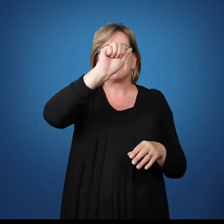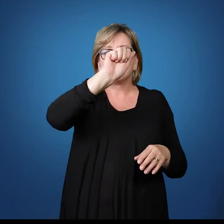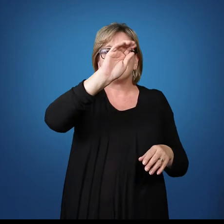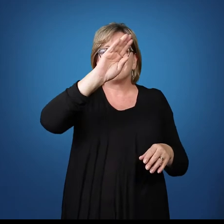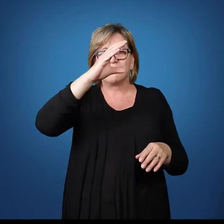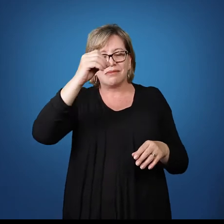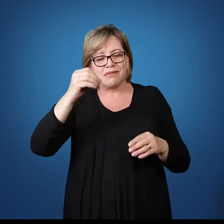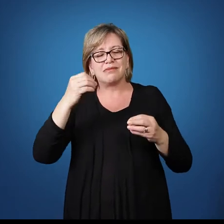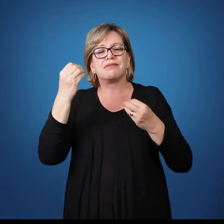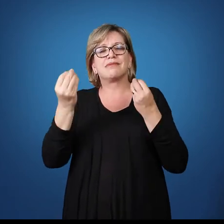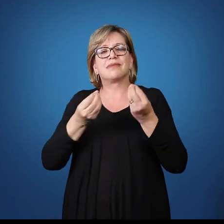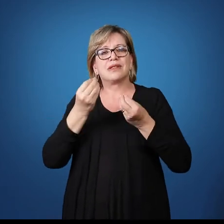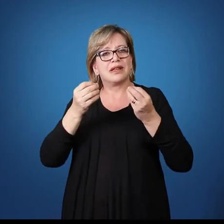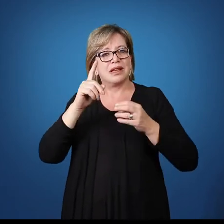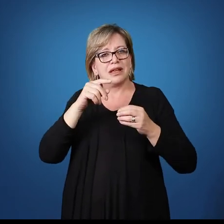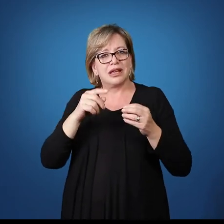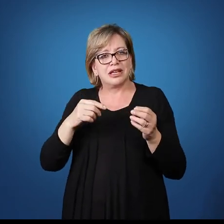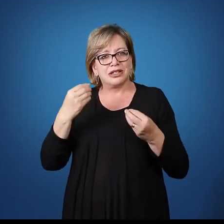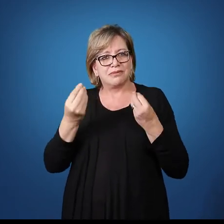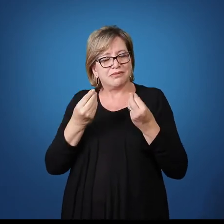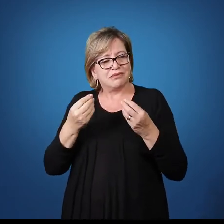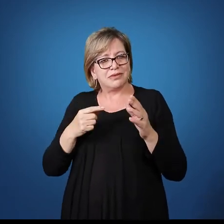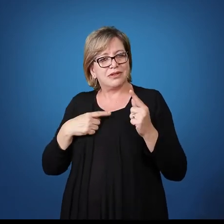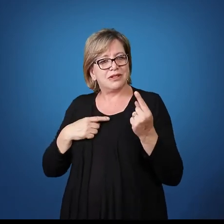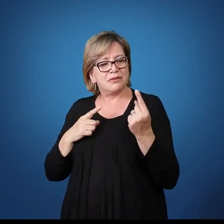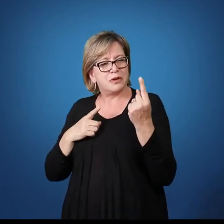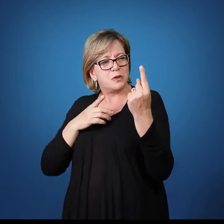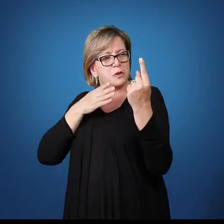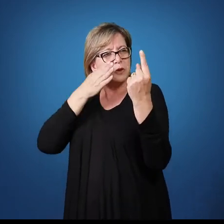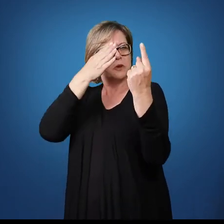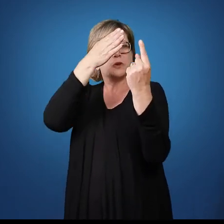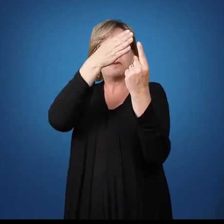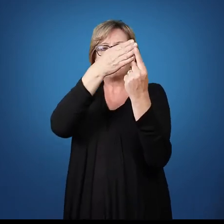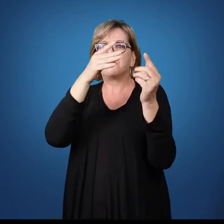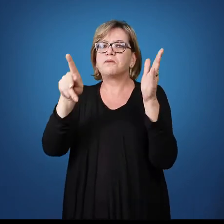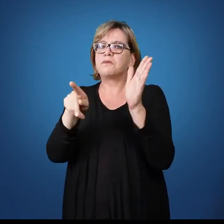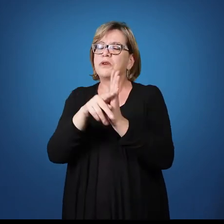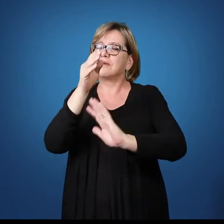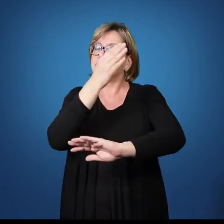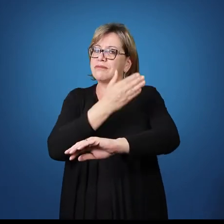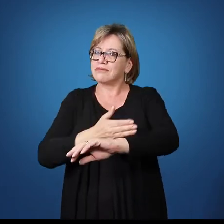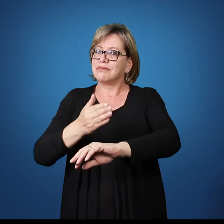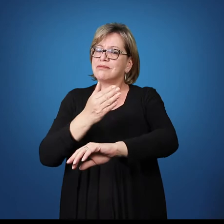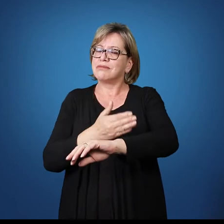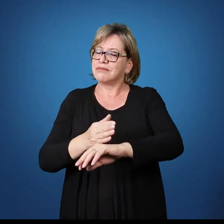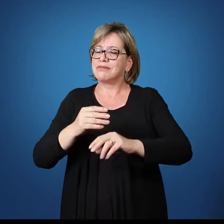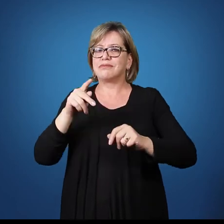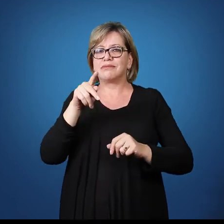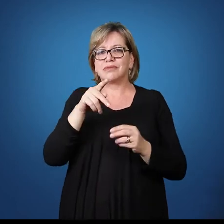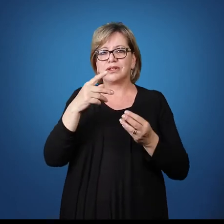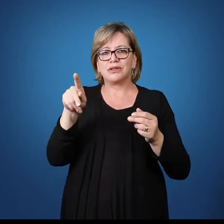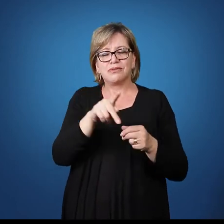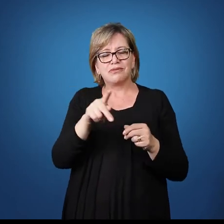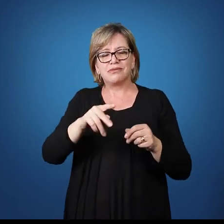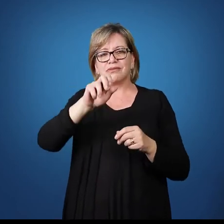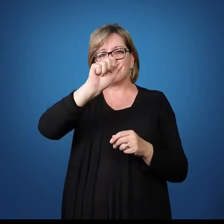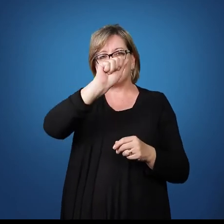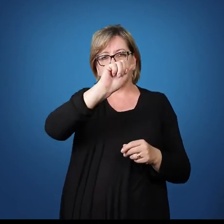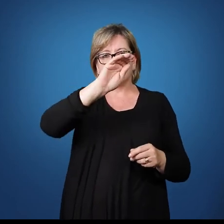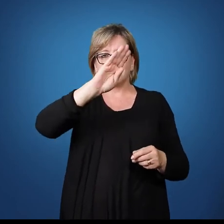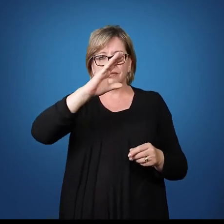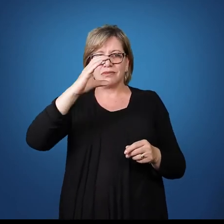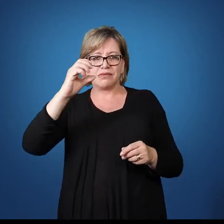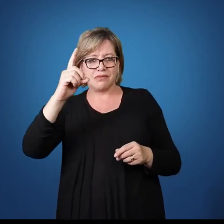do letramento são as questões que precisam nortear as práticas pedagógicas alfabetizadoras, né, em todas